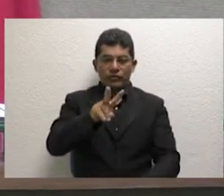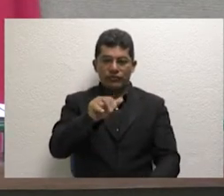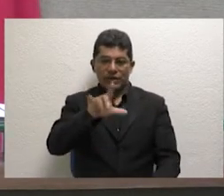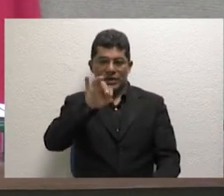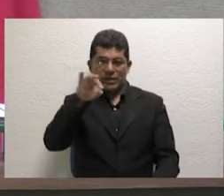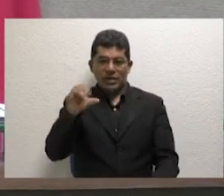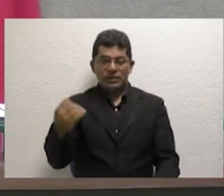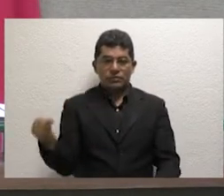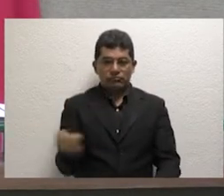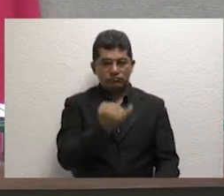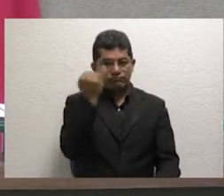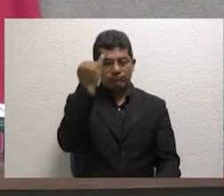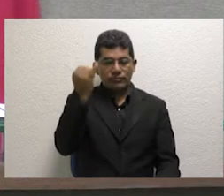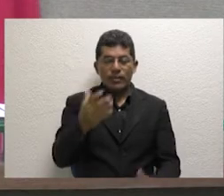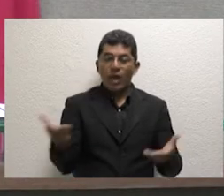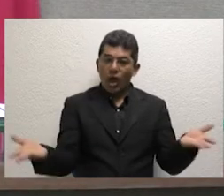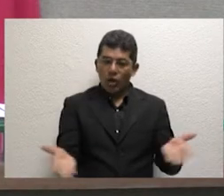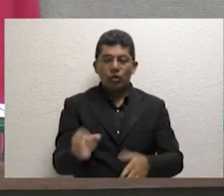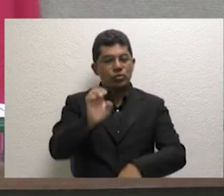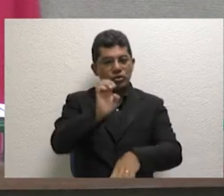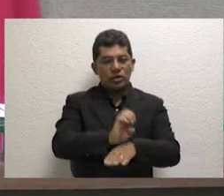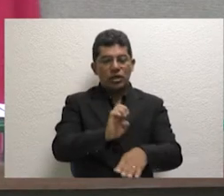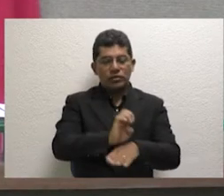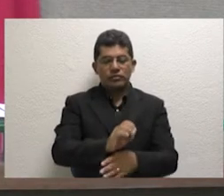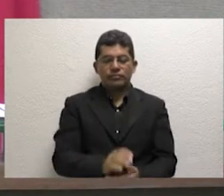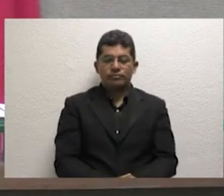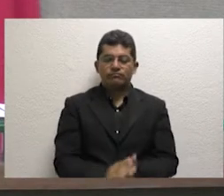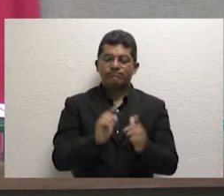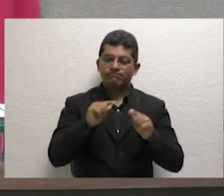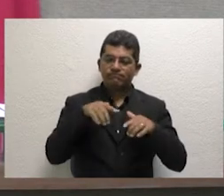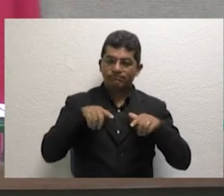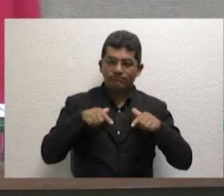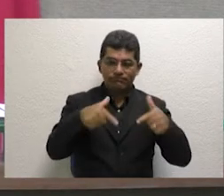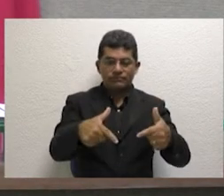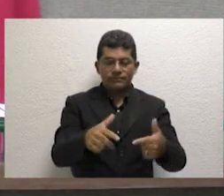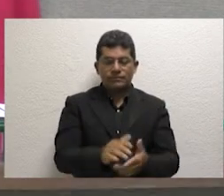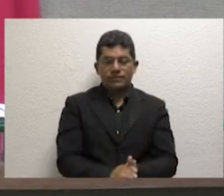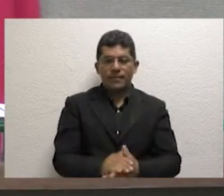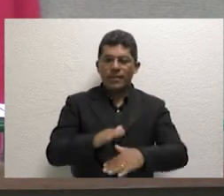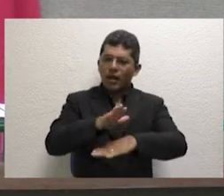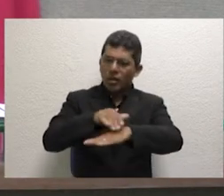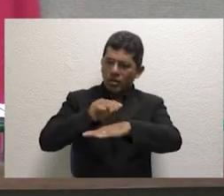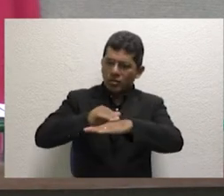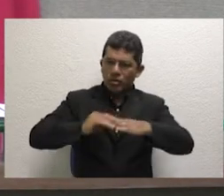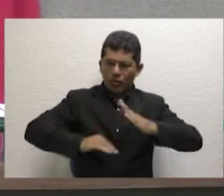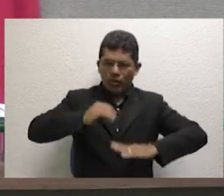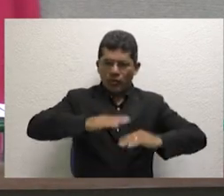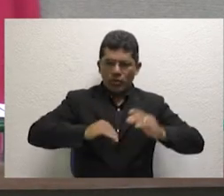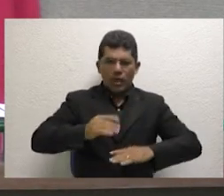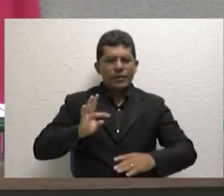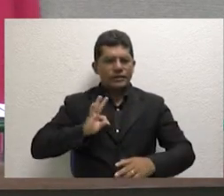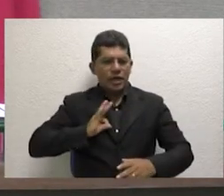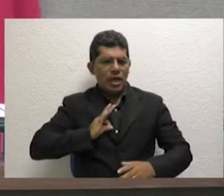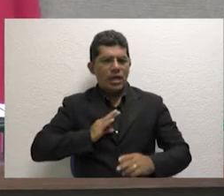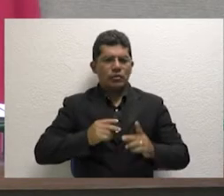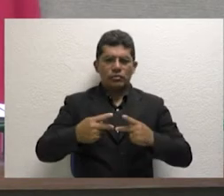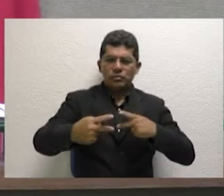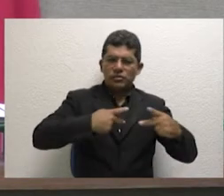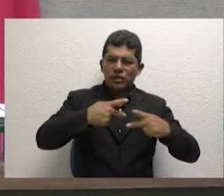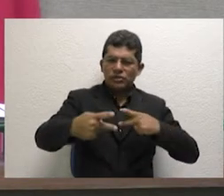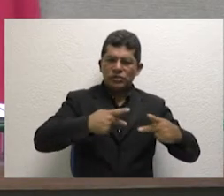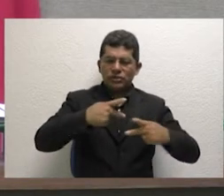concurso de tal forma que o estado com isso ao convocar profissionais técnicos e administrativos